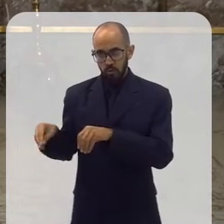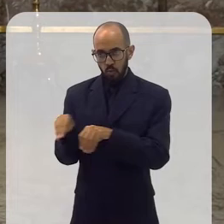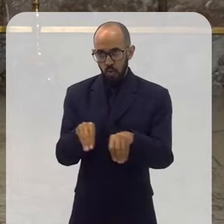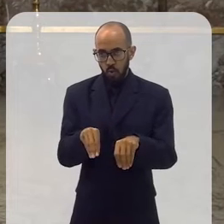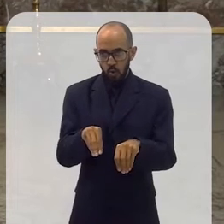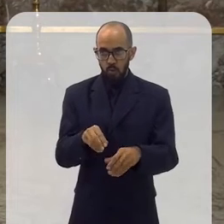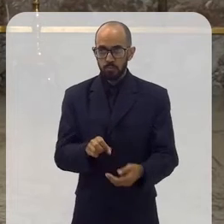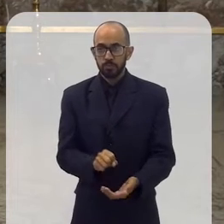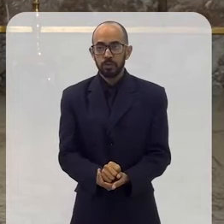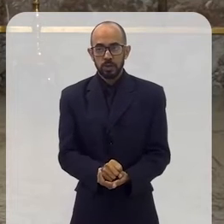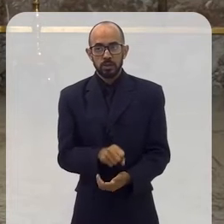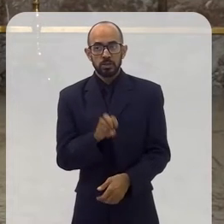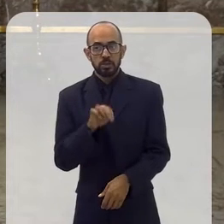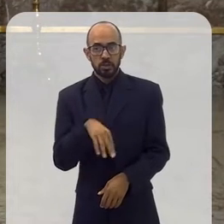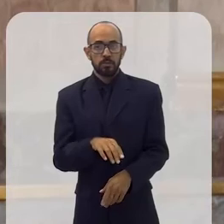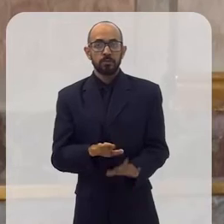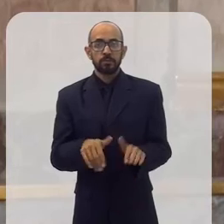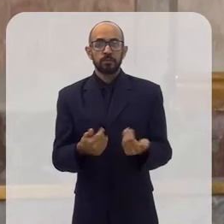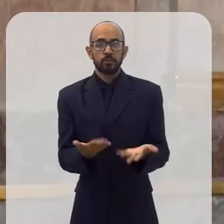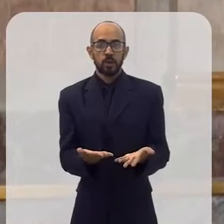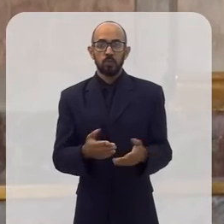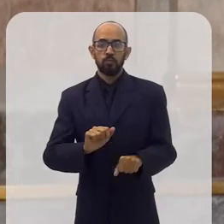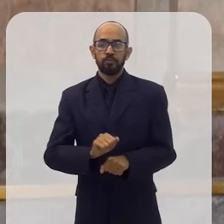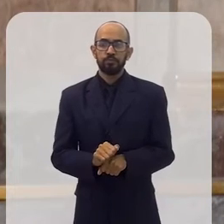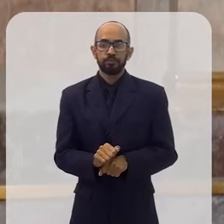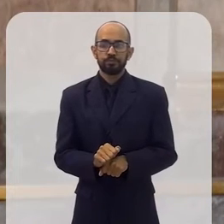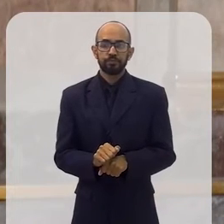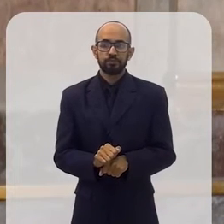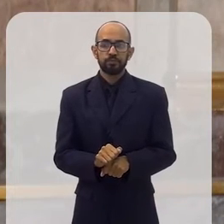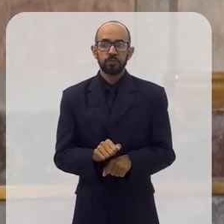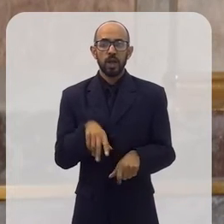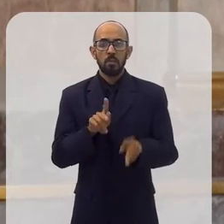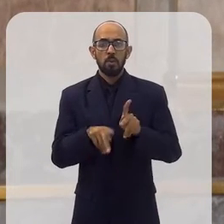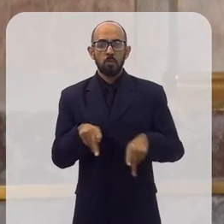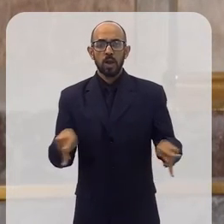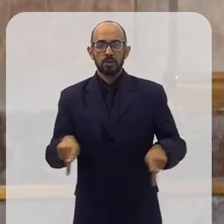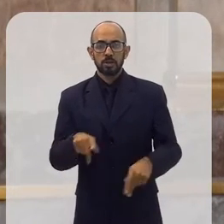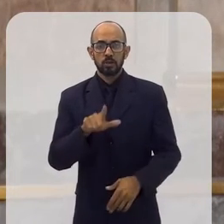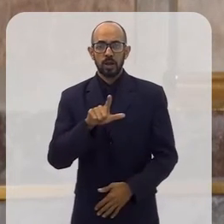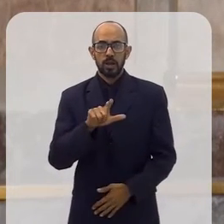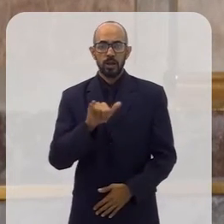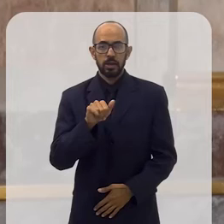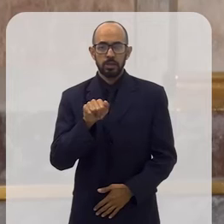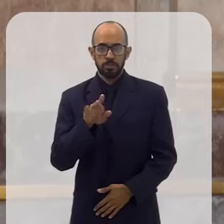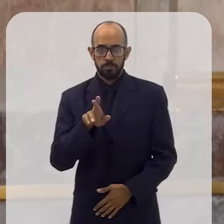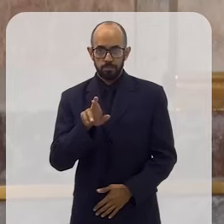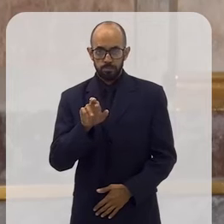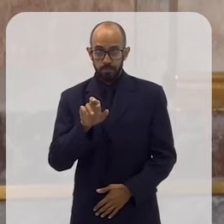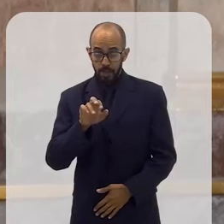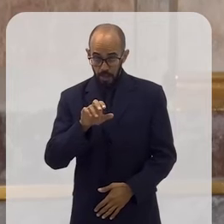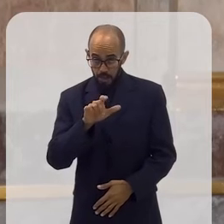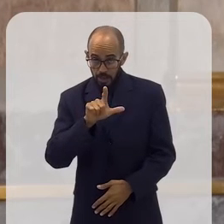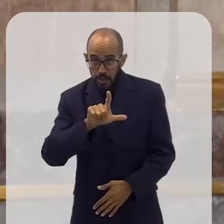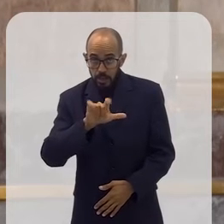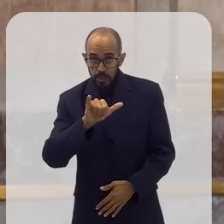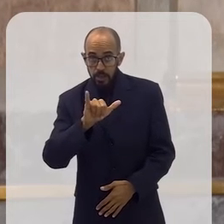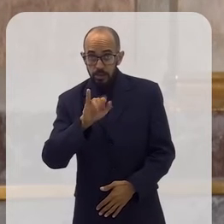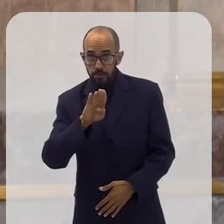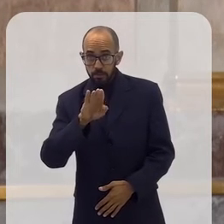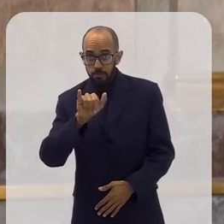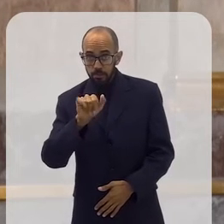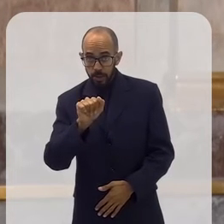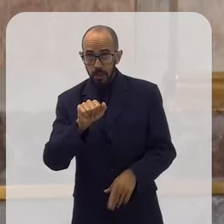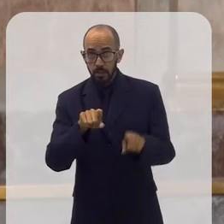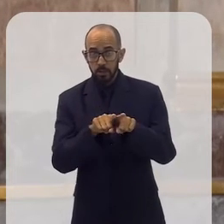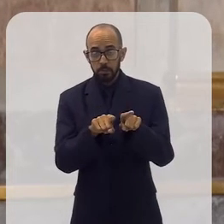depois? Não, foi isso. Foi o povo libanês e sírio que